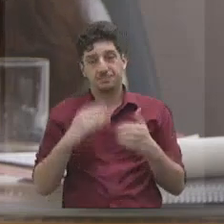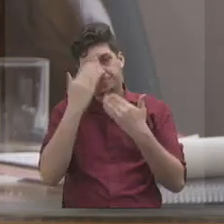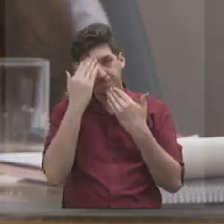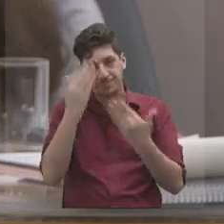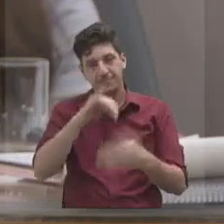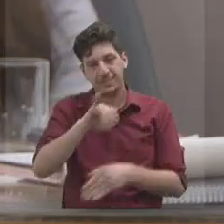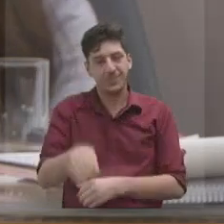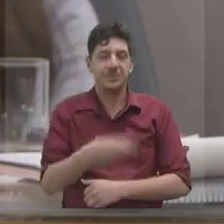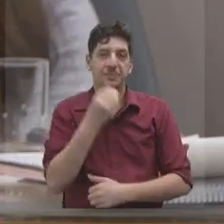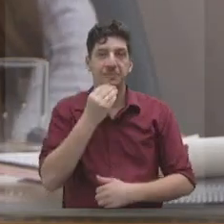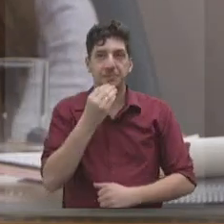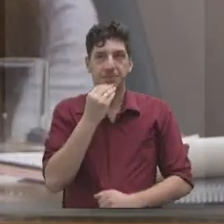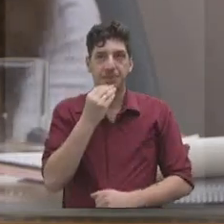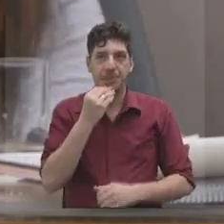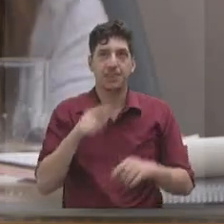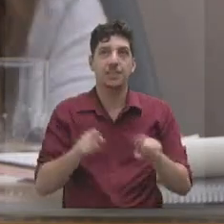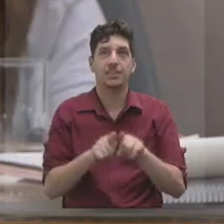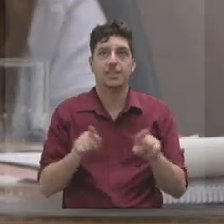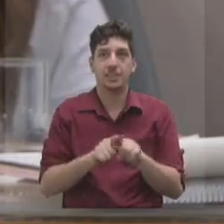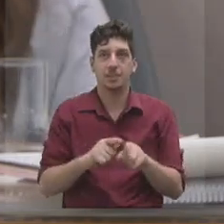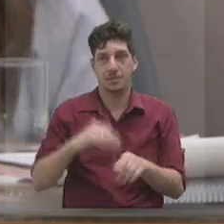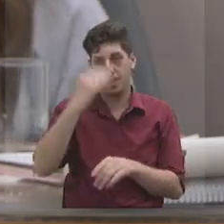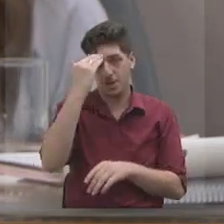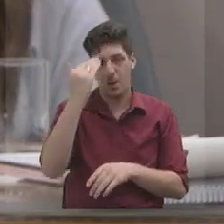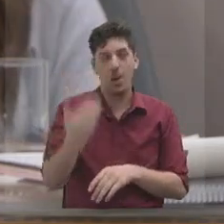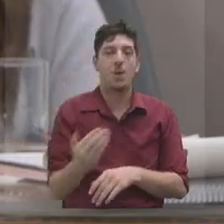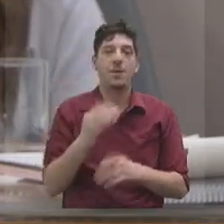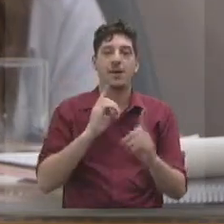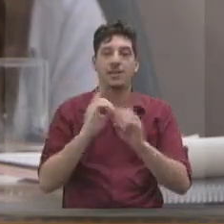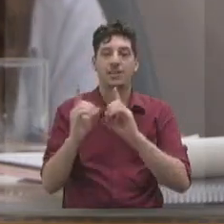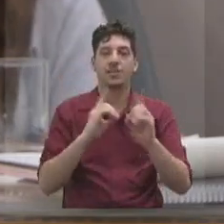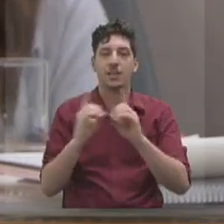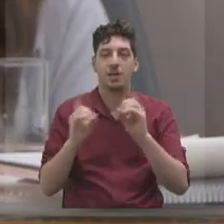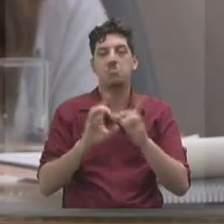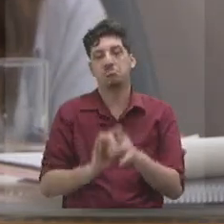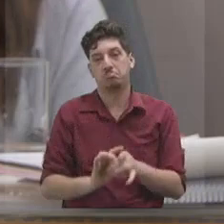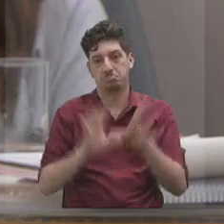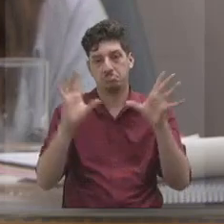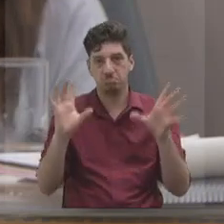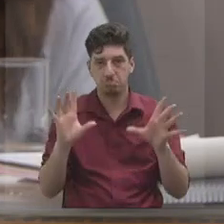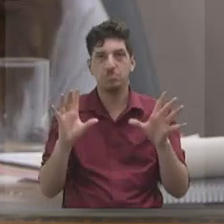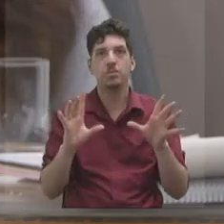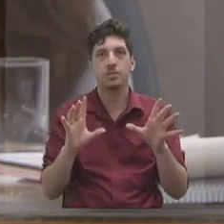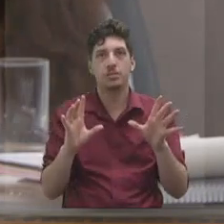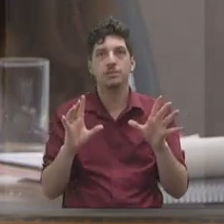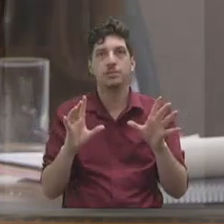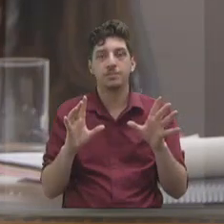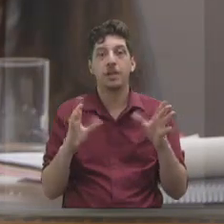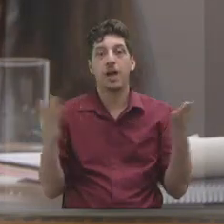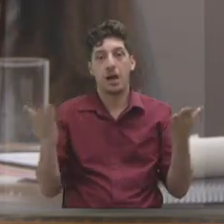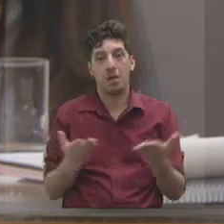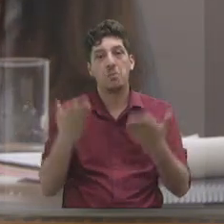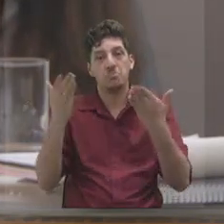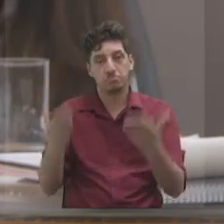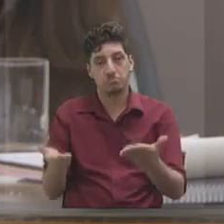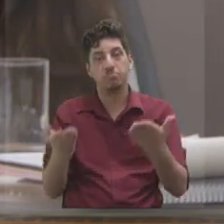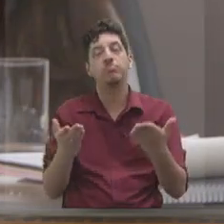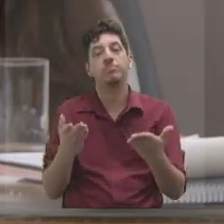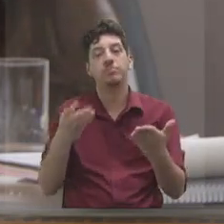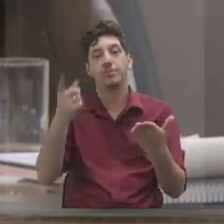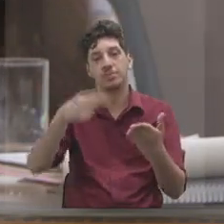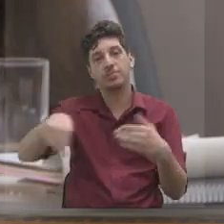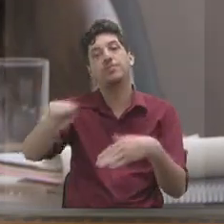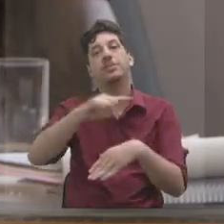a oportunidade né agradeço aqui é o diálogo aberto e Abra a palavra aqui para que a gente possa né